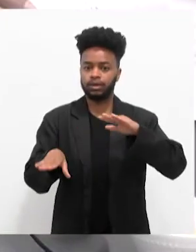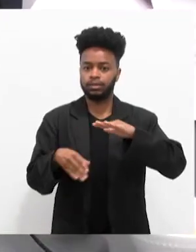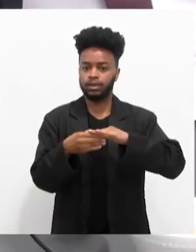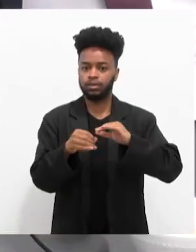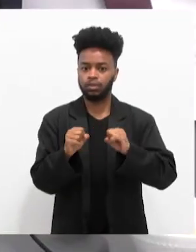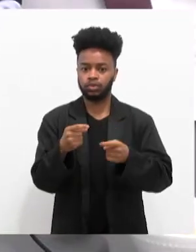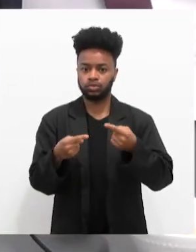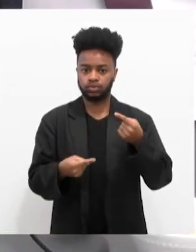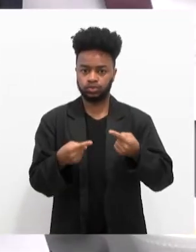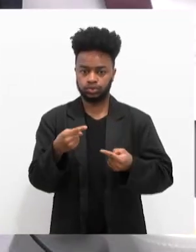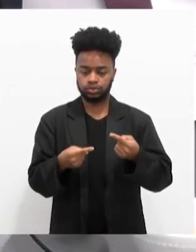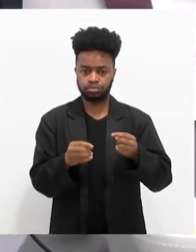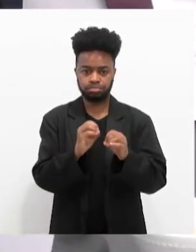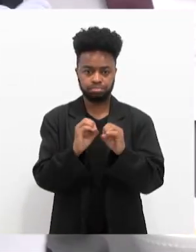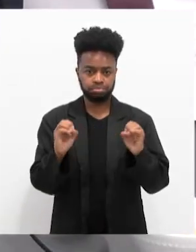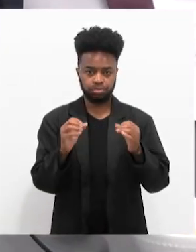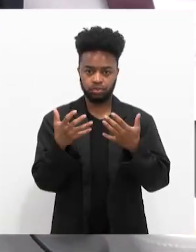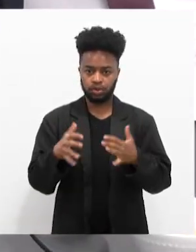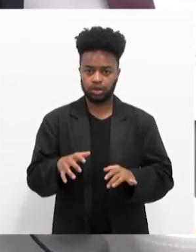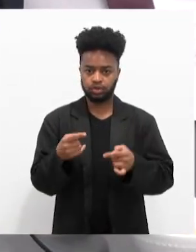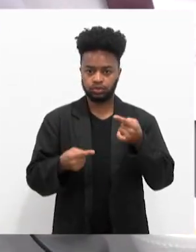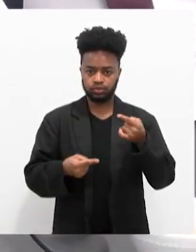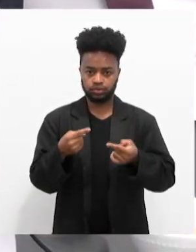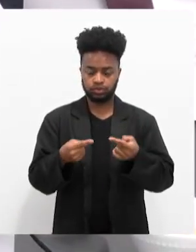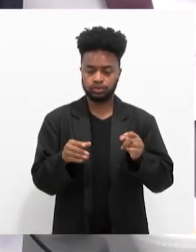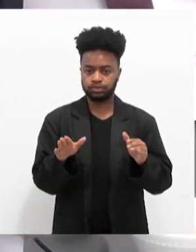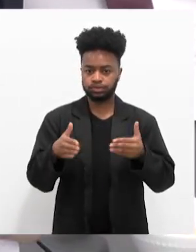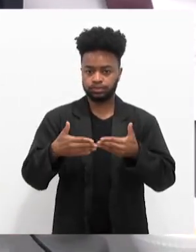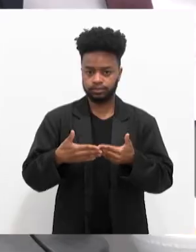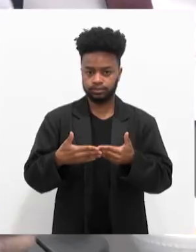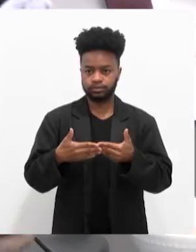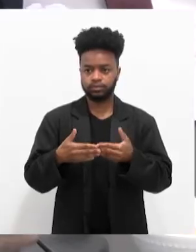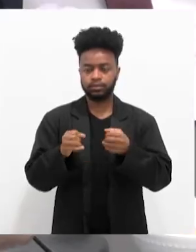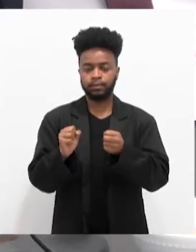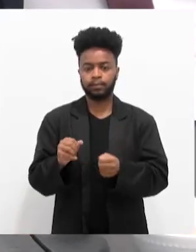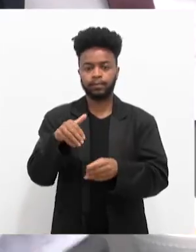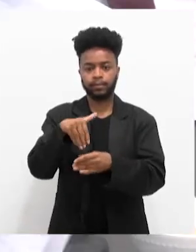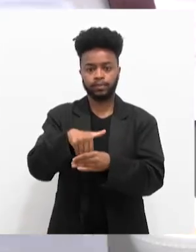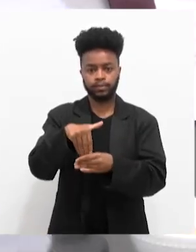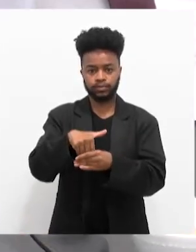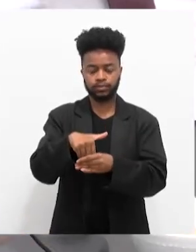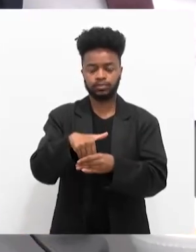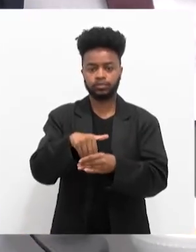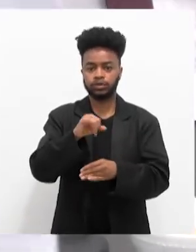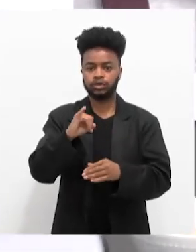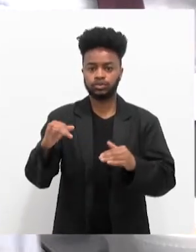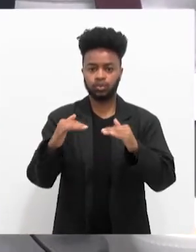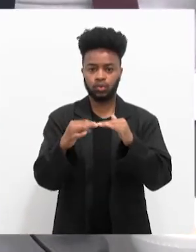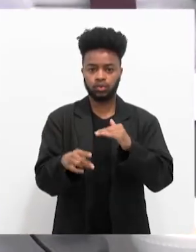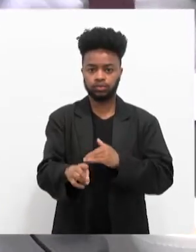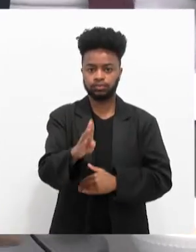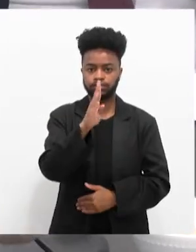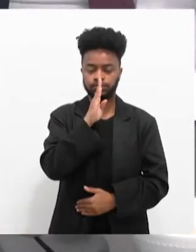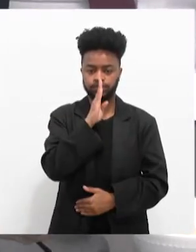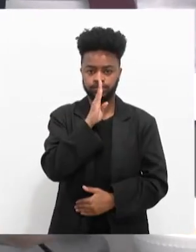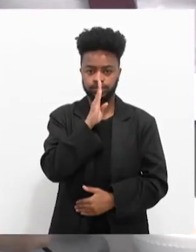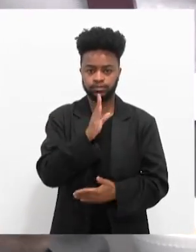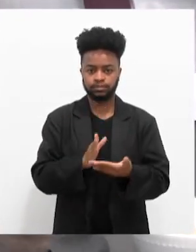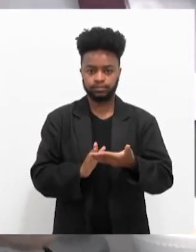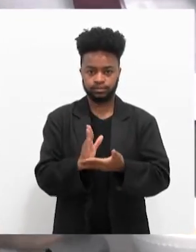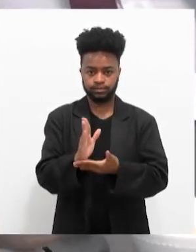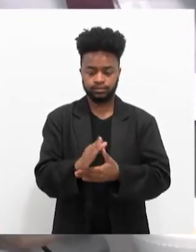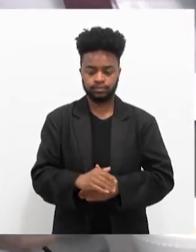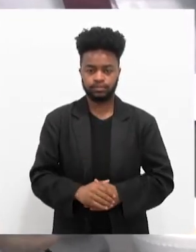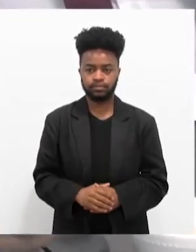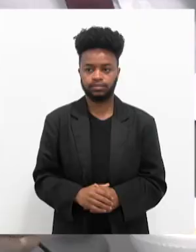discussão. Não havendo quem queira discutir, encerrada a discussão, em votação, senhores que aprovam permaneçam como estão,